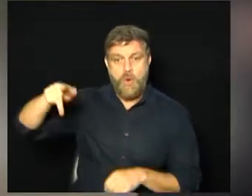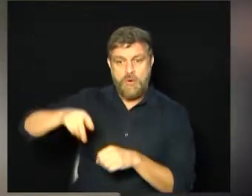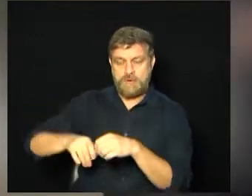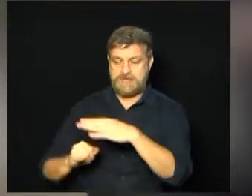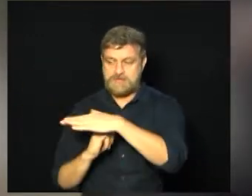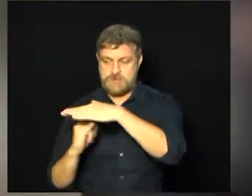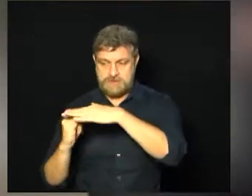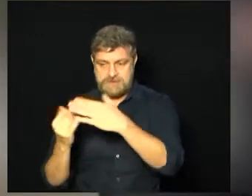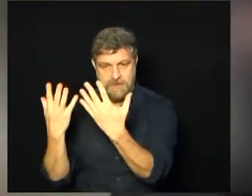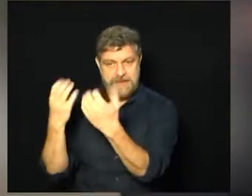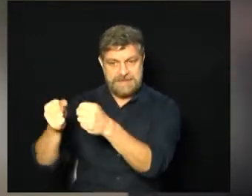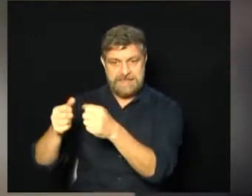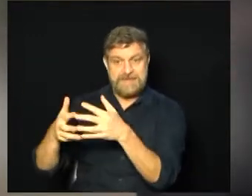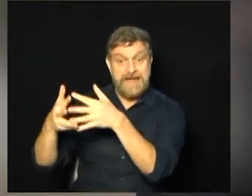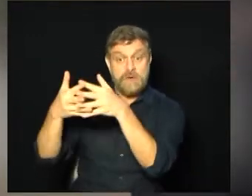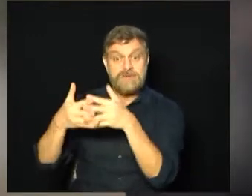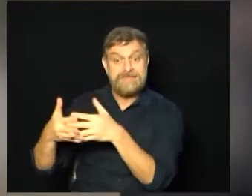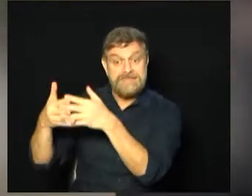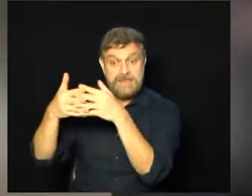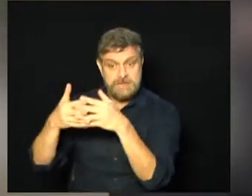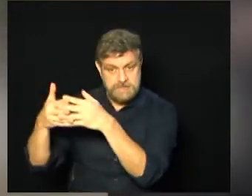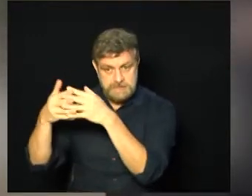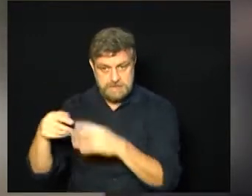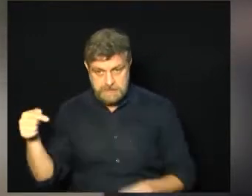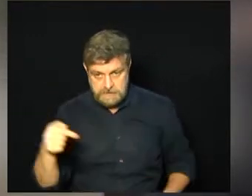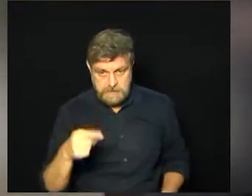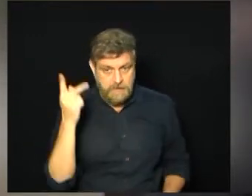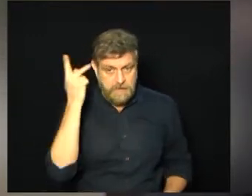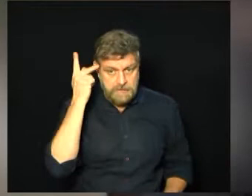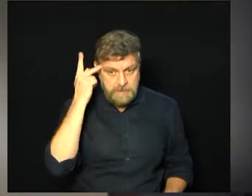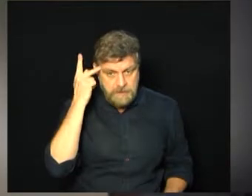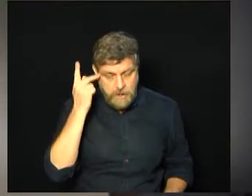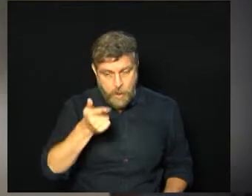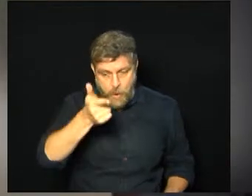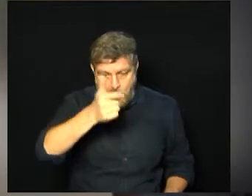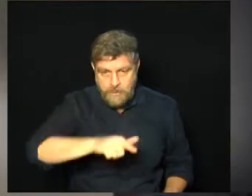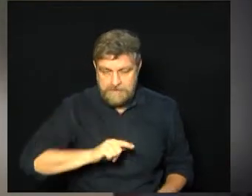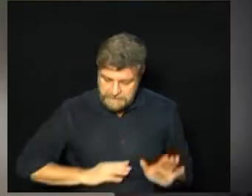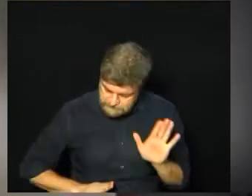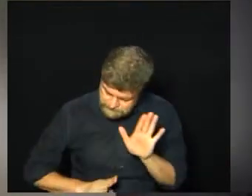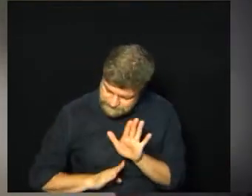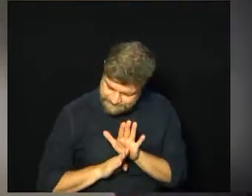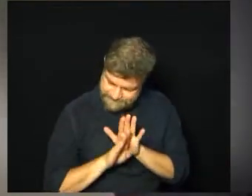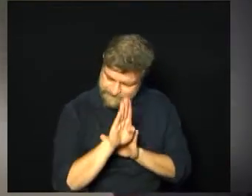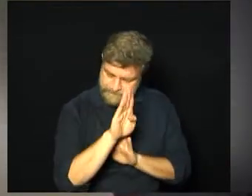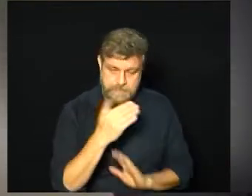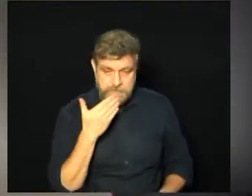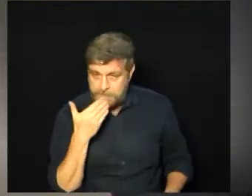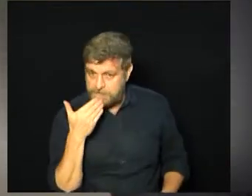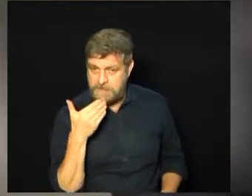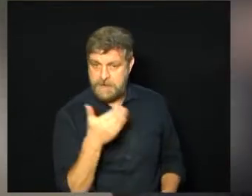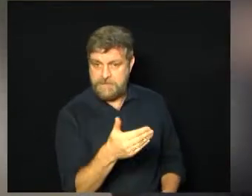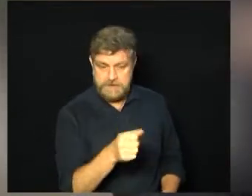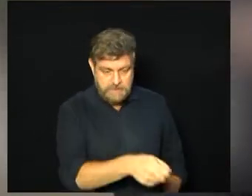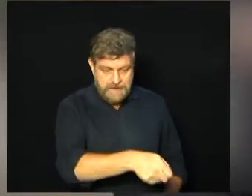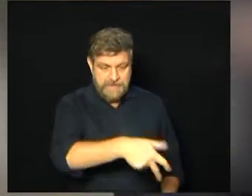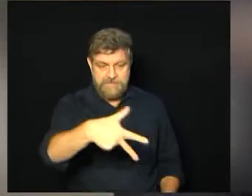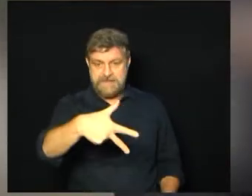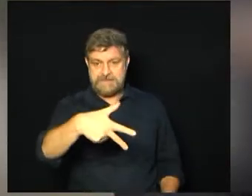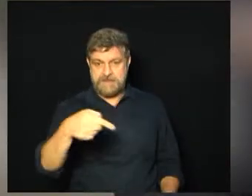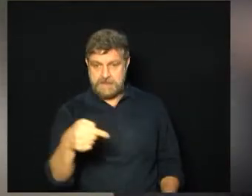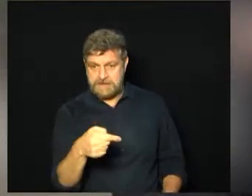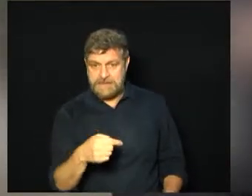já aprovaram nos Estados Unidos. Então, o Estado de São Paulo, uma vez mais, se antecipa, solicitando à Anvisa